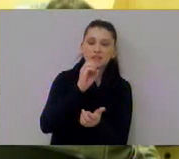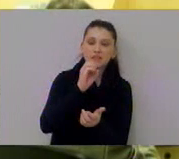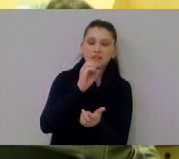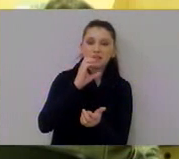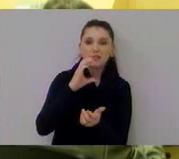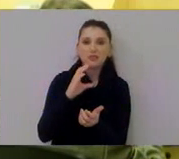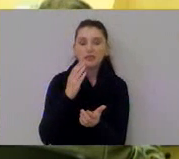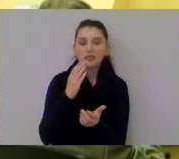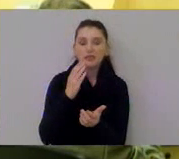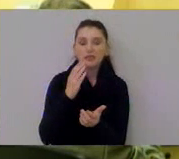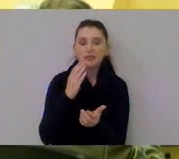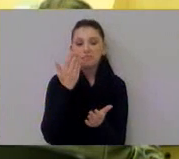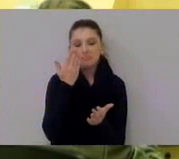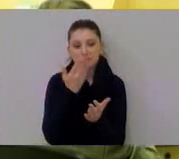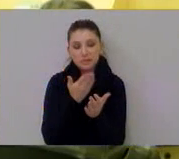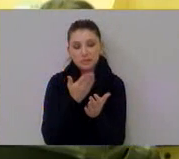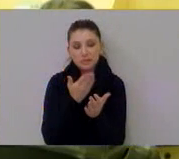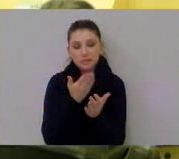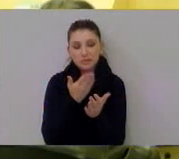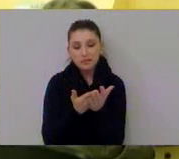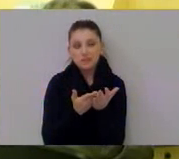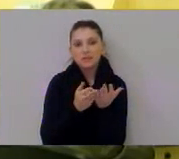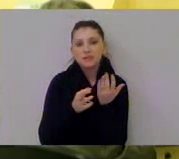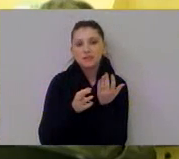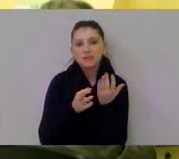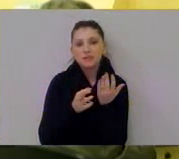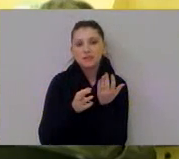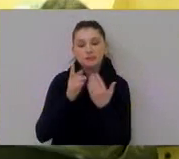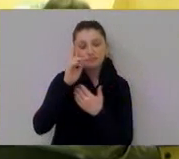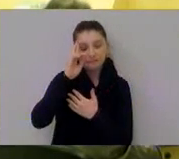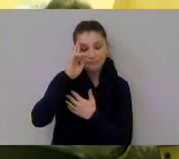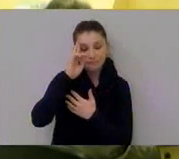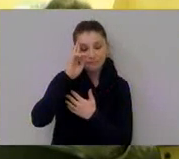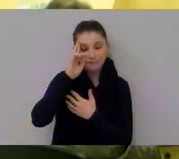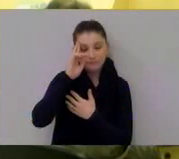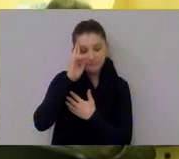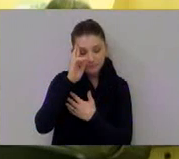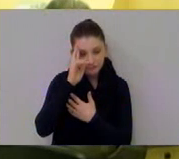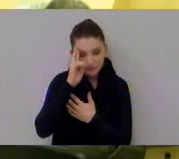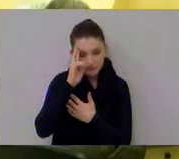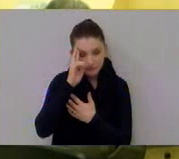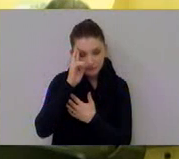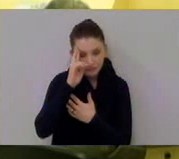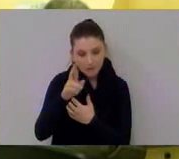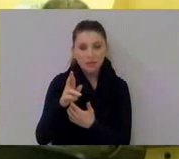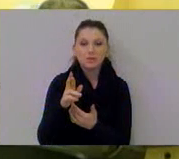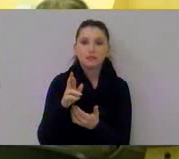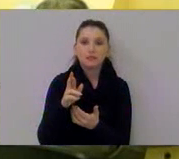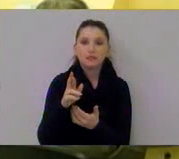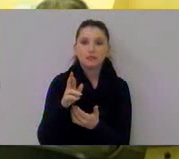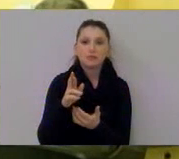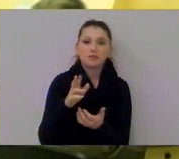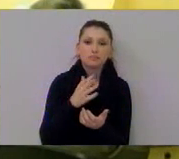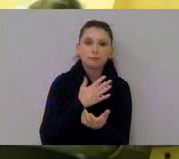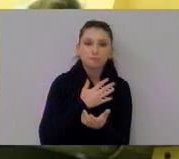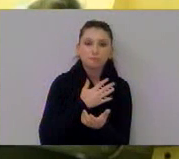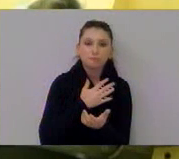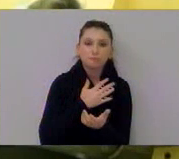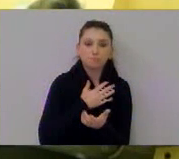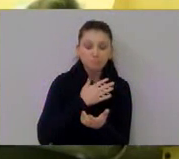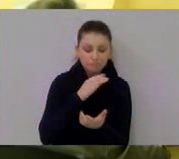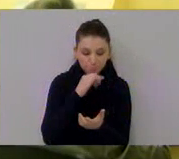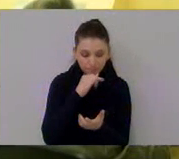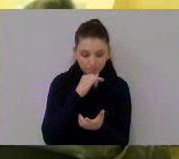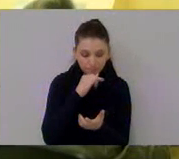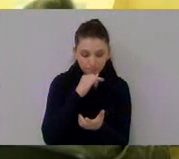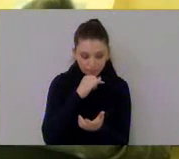líder. Nossas condolências a toda a família do Luiz Henrique